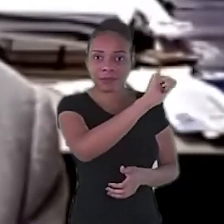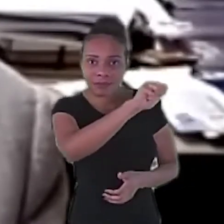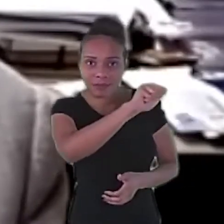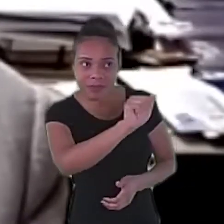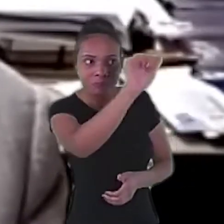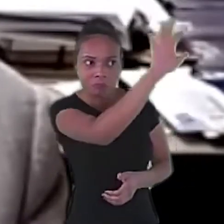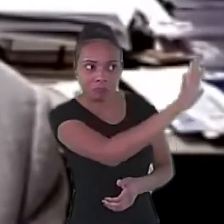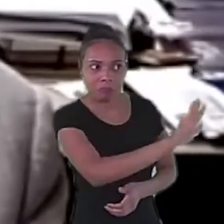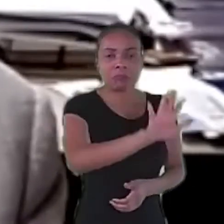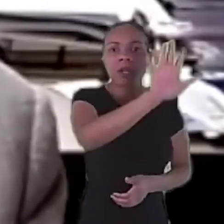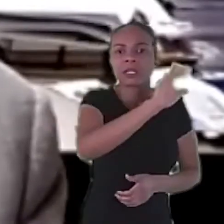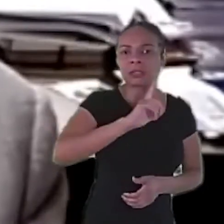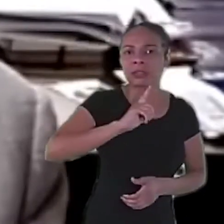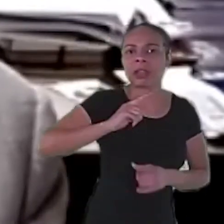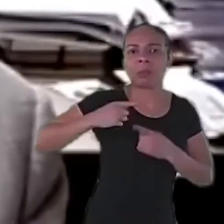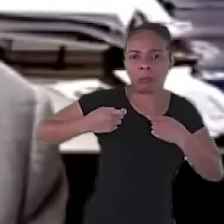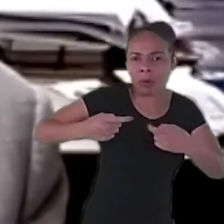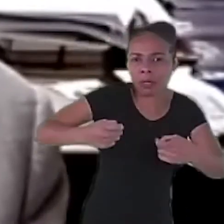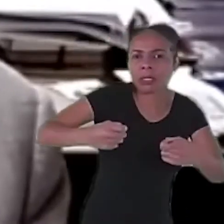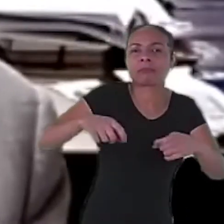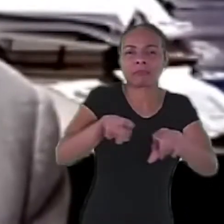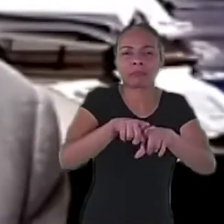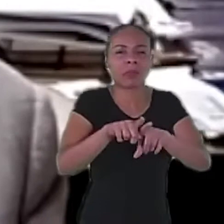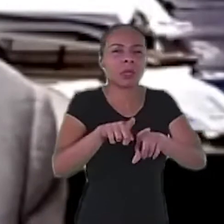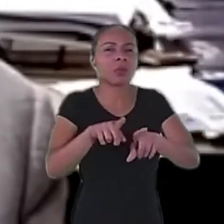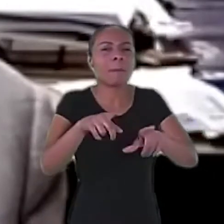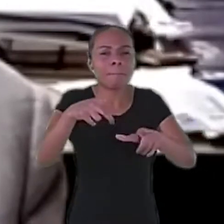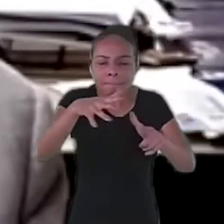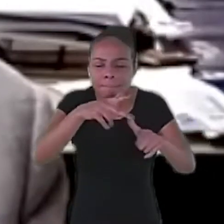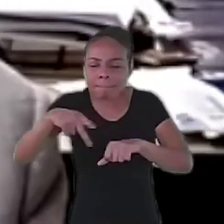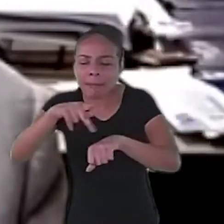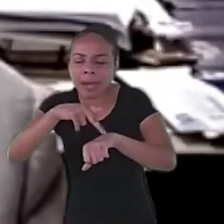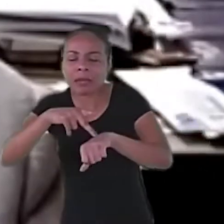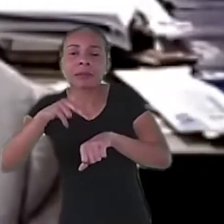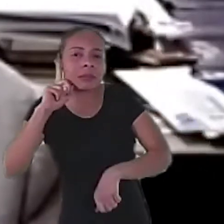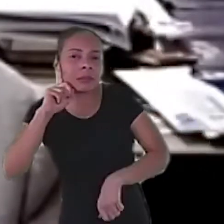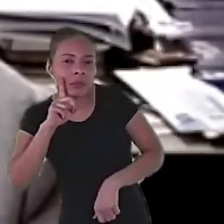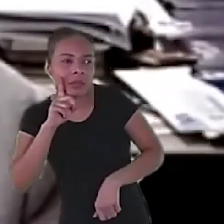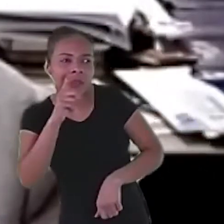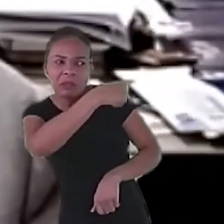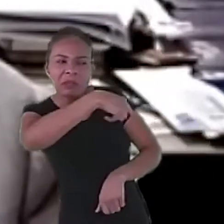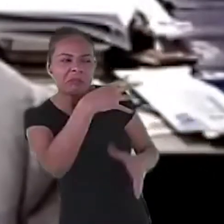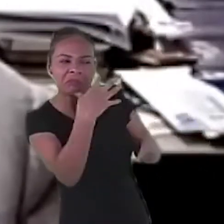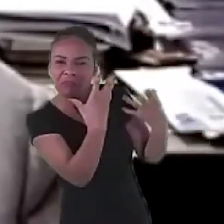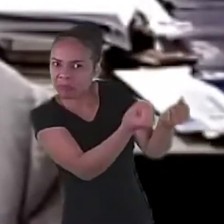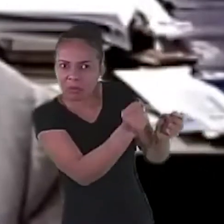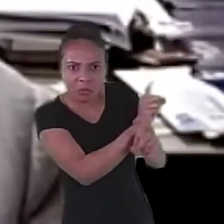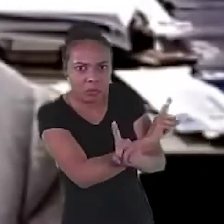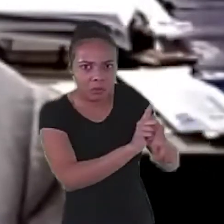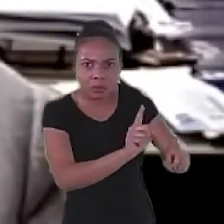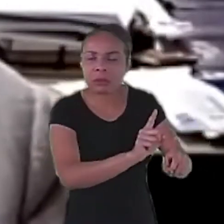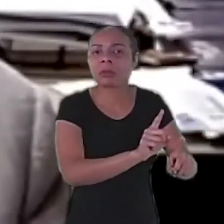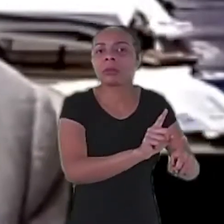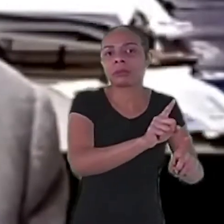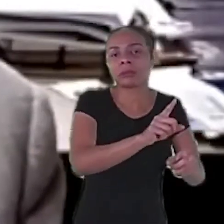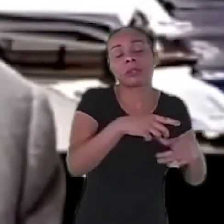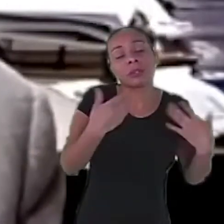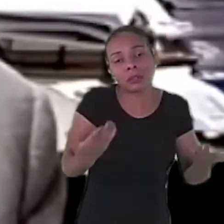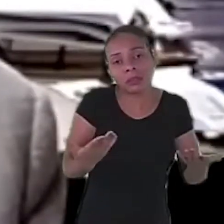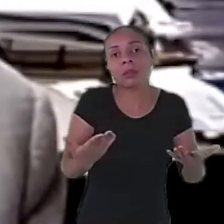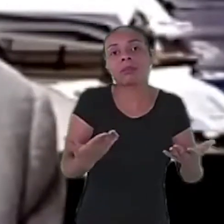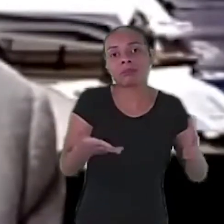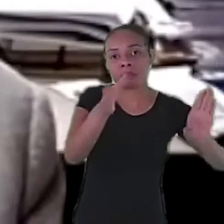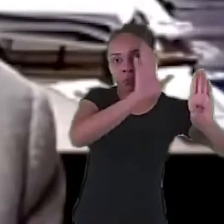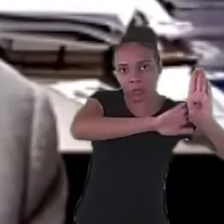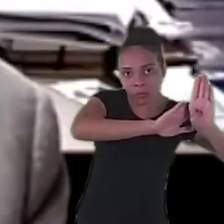da guerra, os Estados Unidos não queriam que isso aceitasse. Então, o grande sucesso coreano tem também por trás,